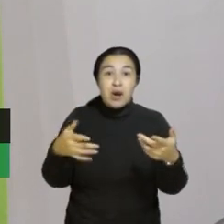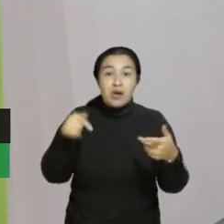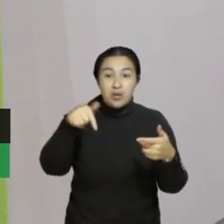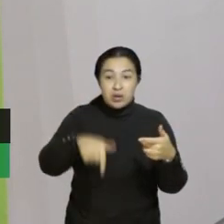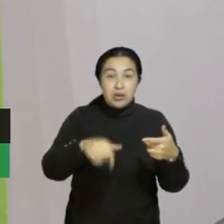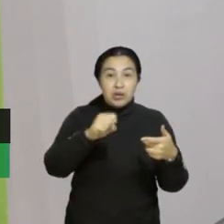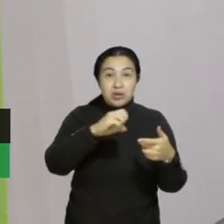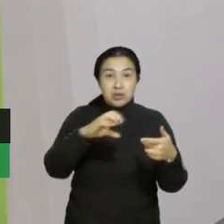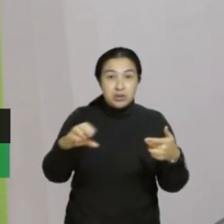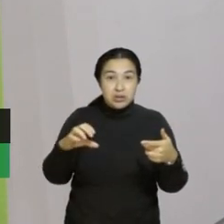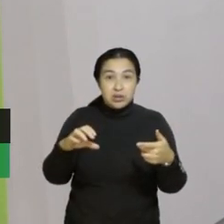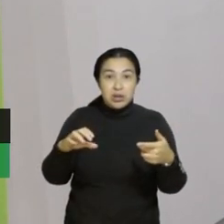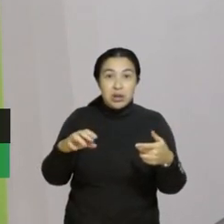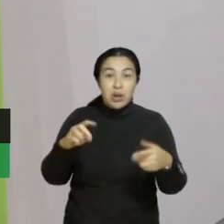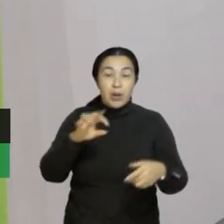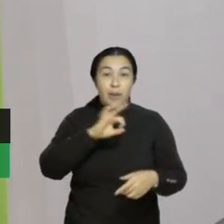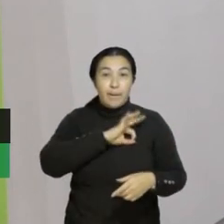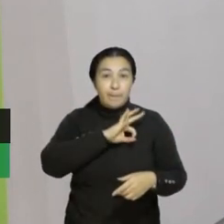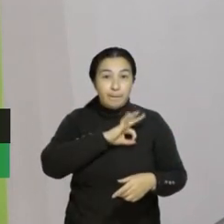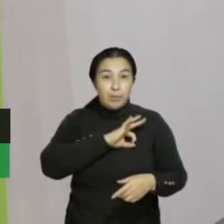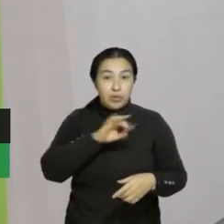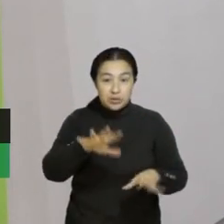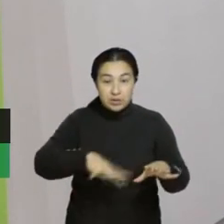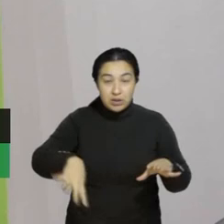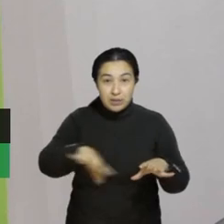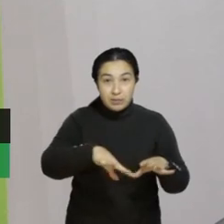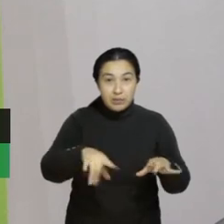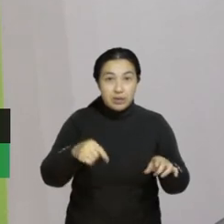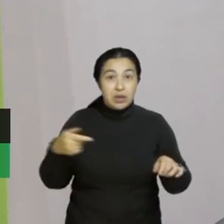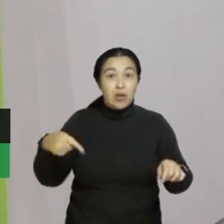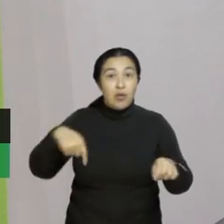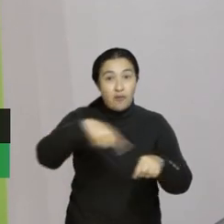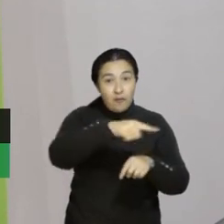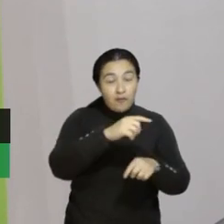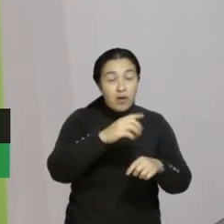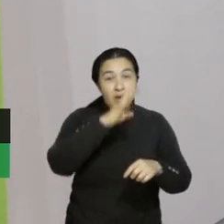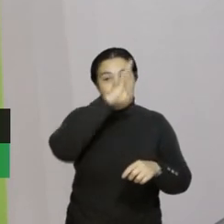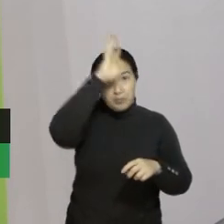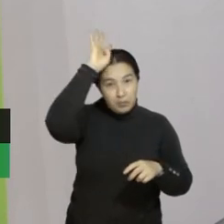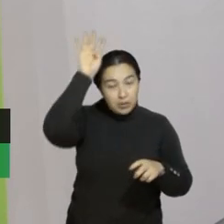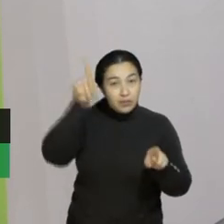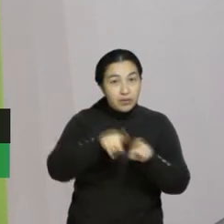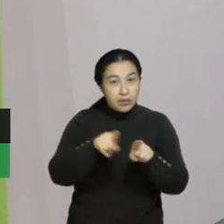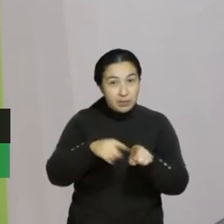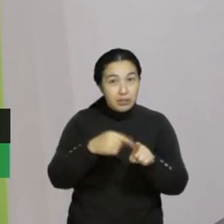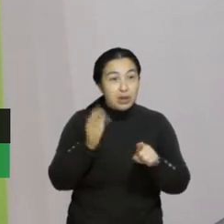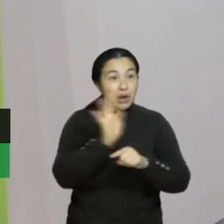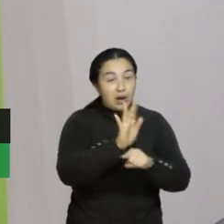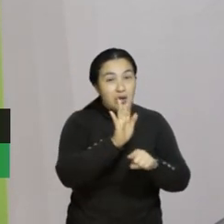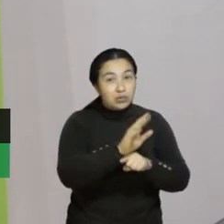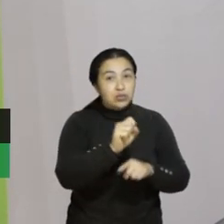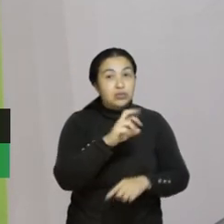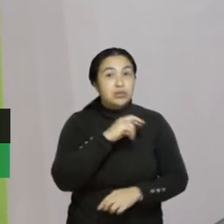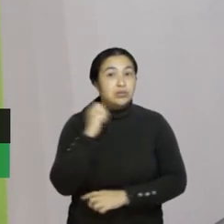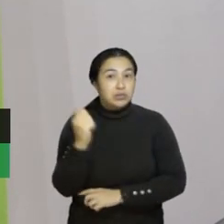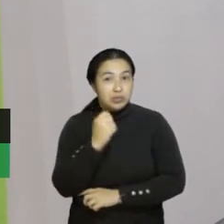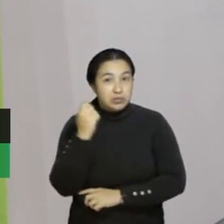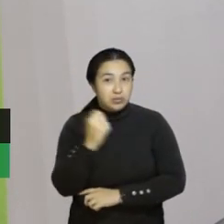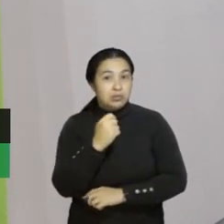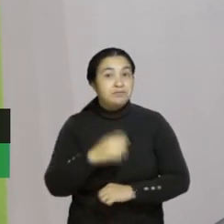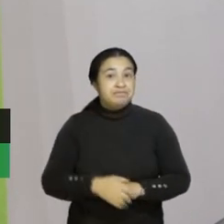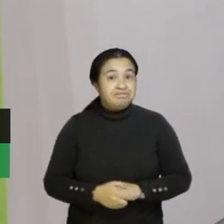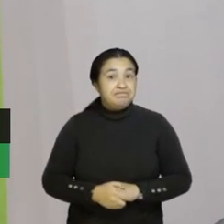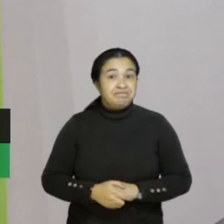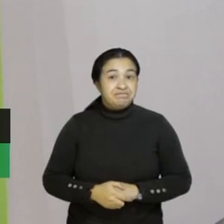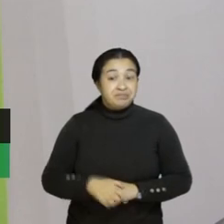da Polícia Ambiental, do Corpo de Bombeiros, indo para o Rio Grande do Sul. Então, em todas essas cidades, por onde eu e a nossa equipe passamos nessa